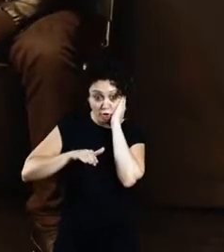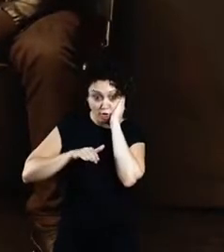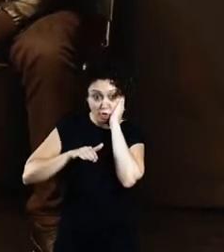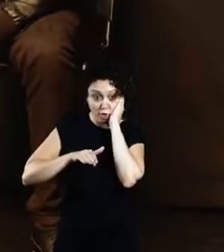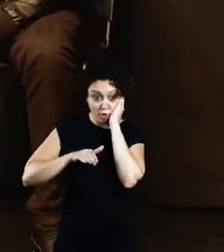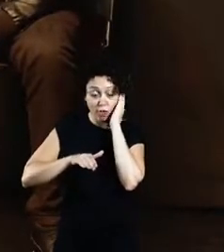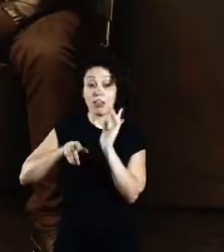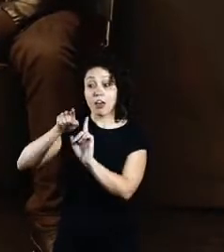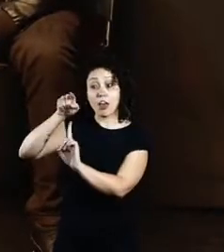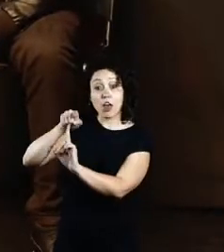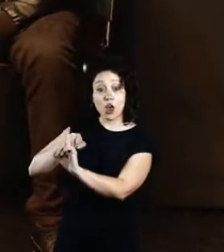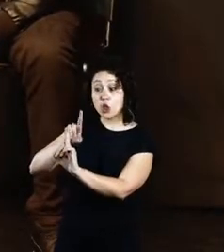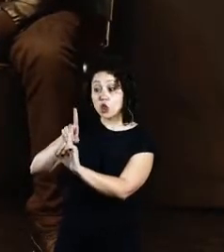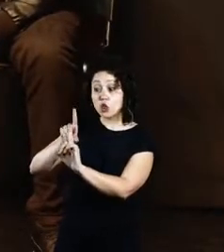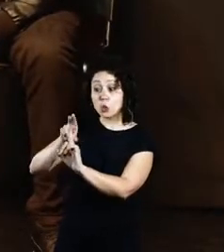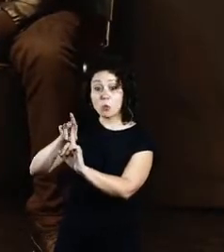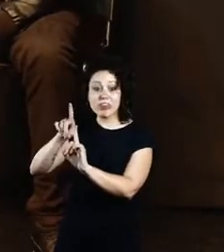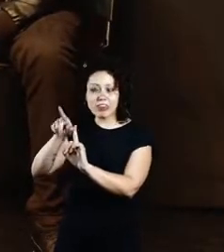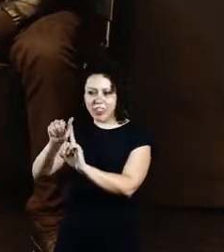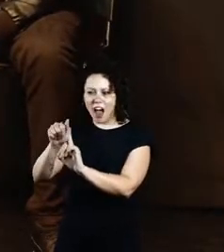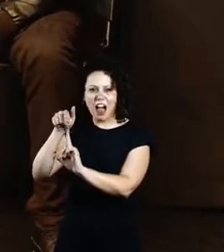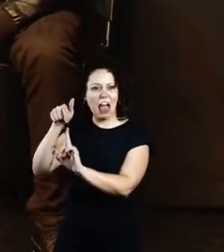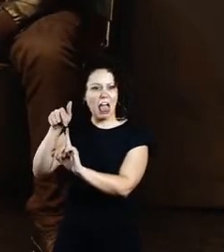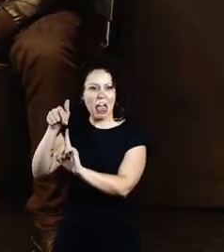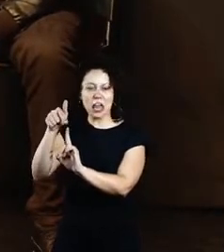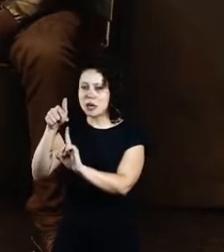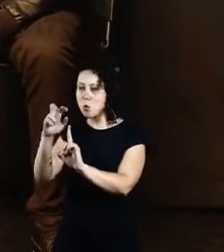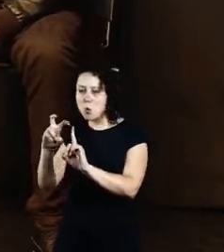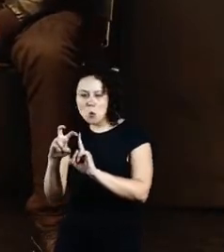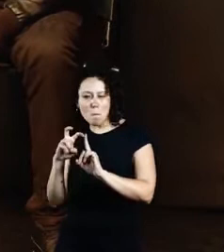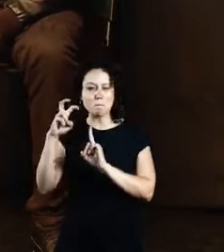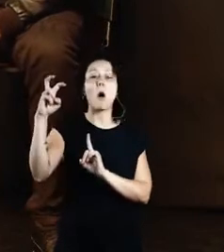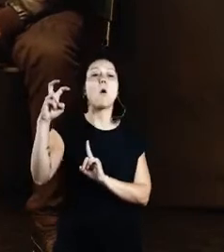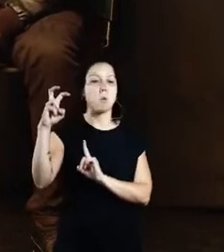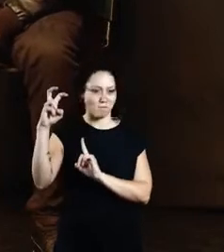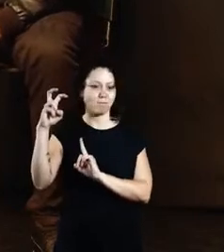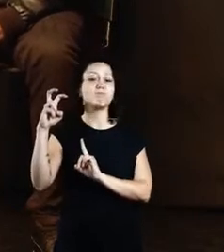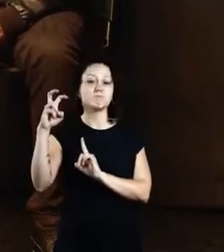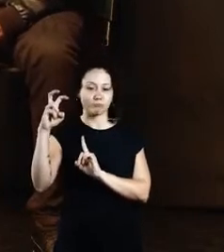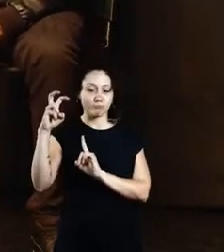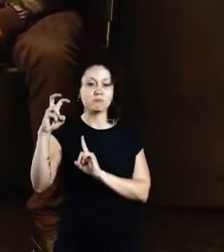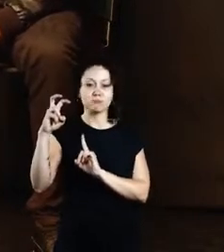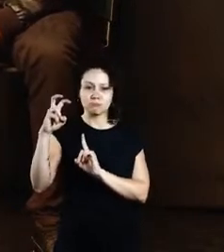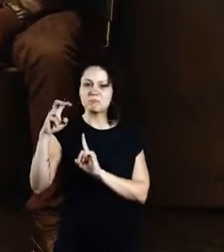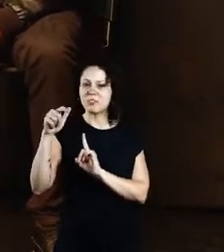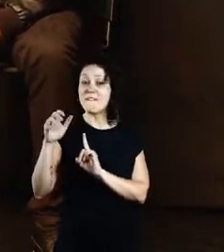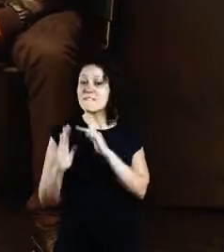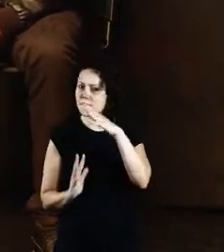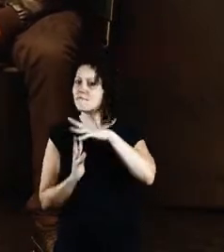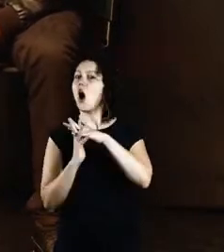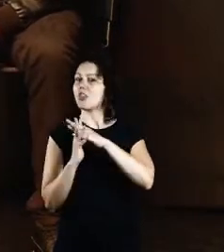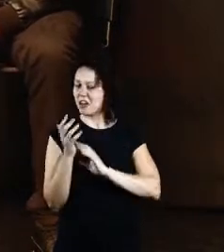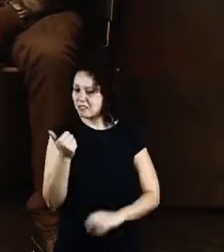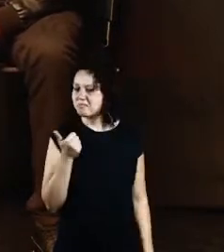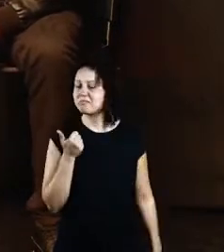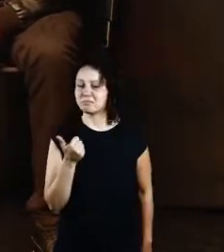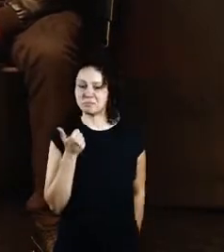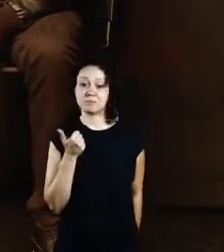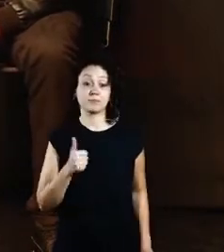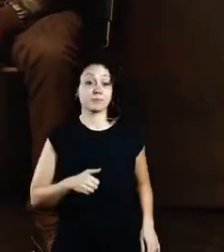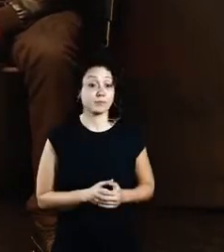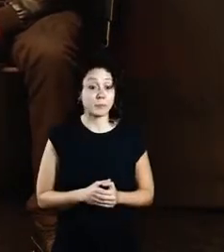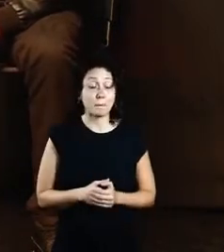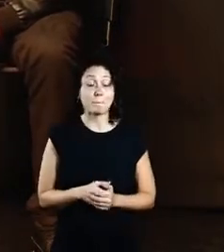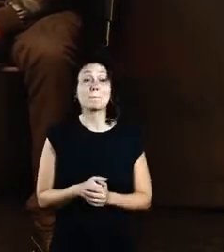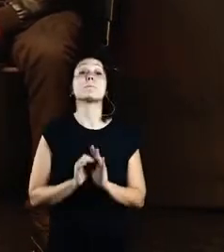Duda já era o cara mais adiantado. Isso é verdade. O cara era foda mesmo, entendeu, meu? E aí a